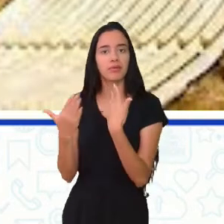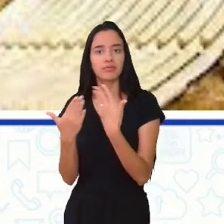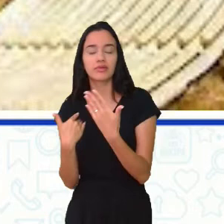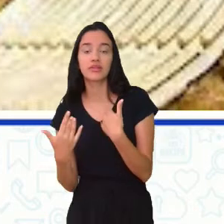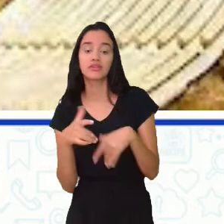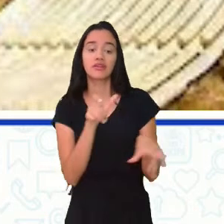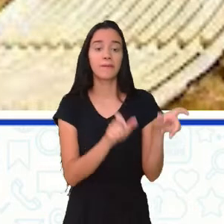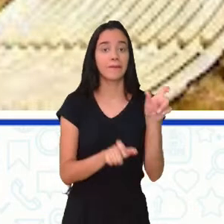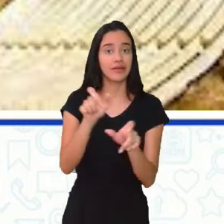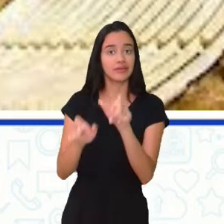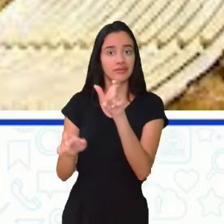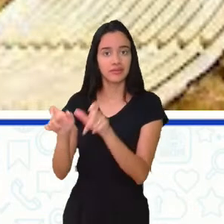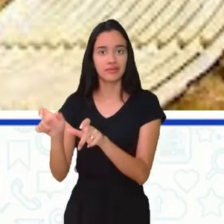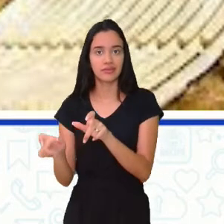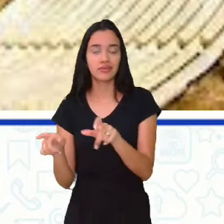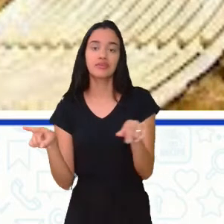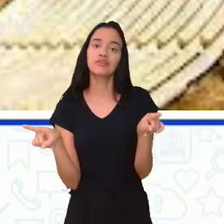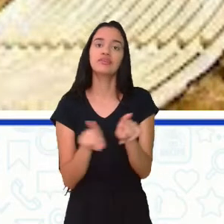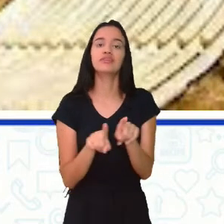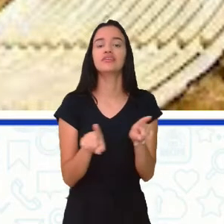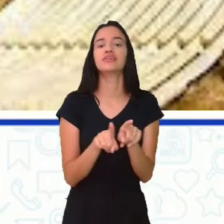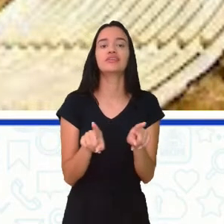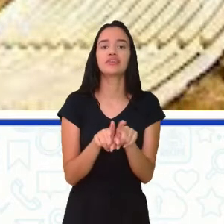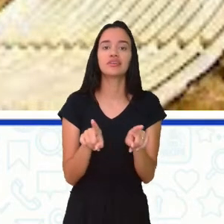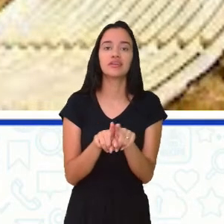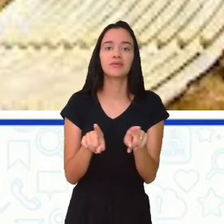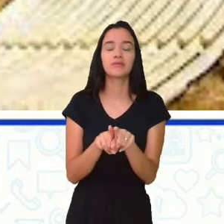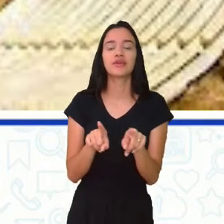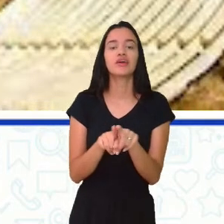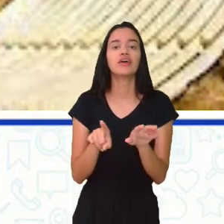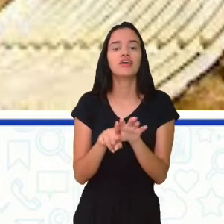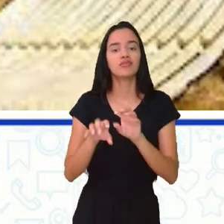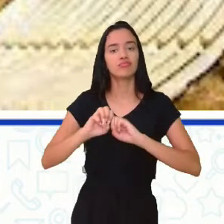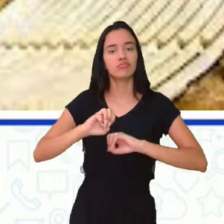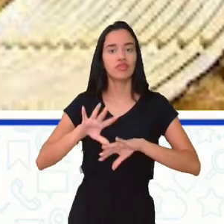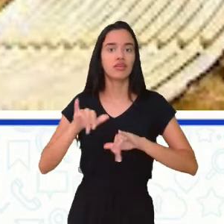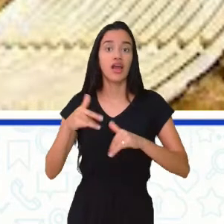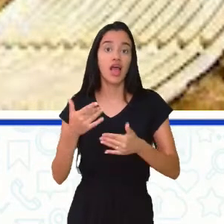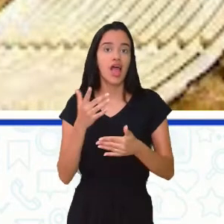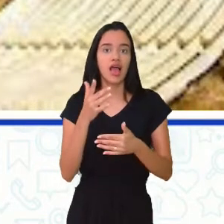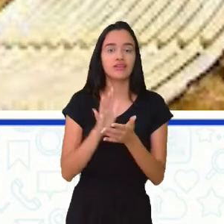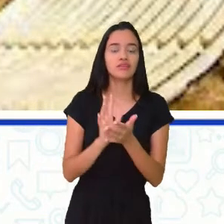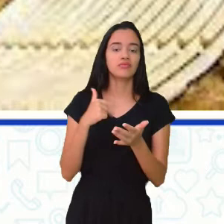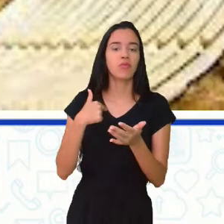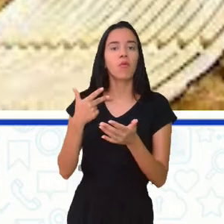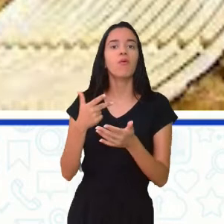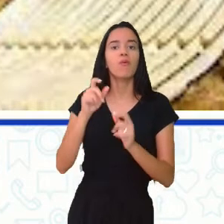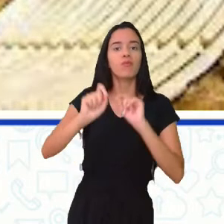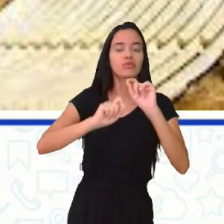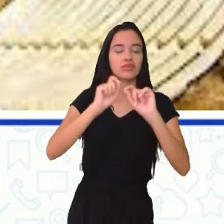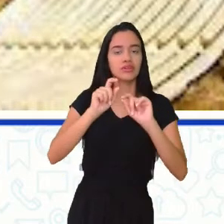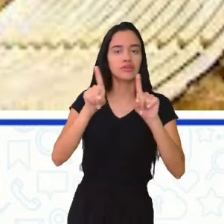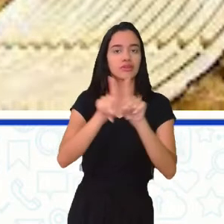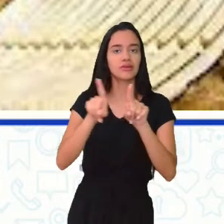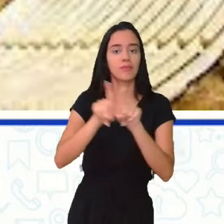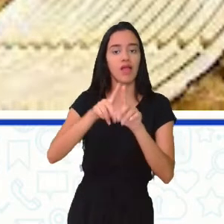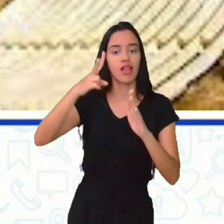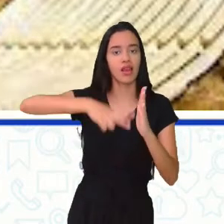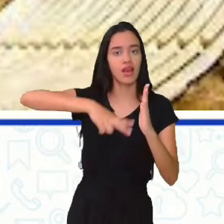entre personagens e destinada a ser encenada, não apenas lida.